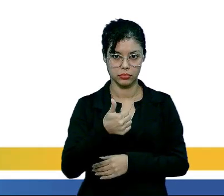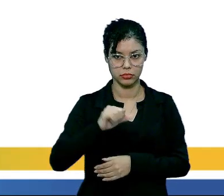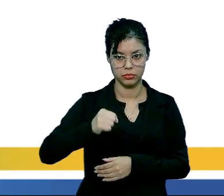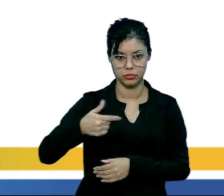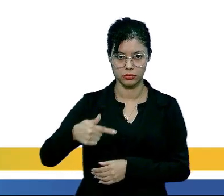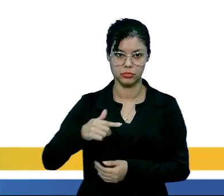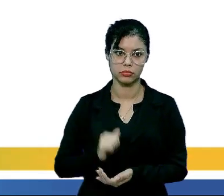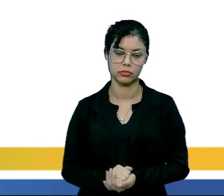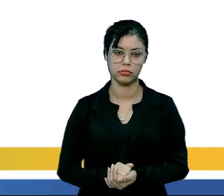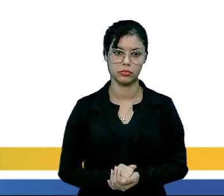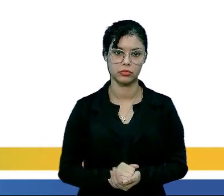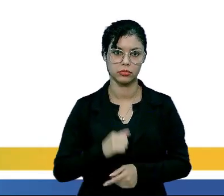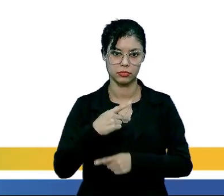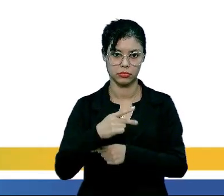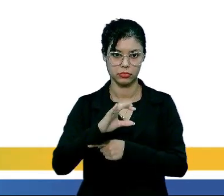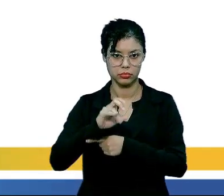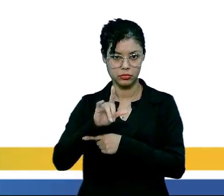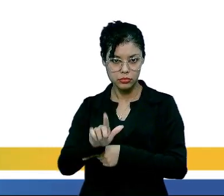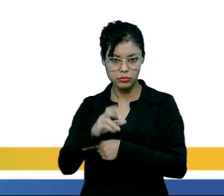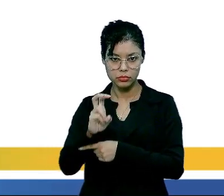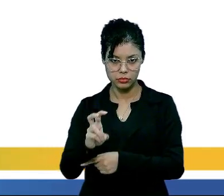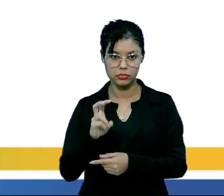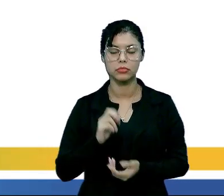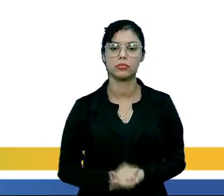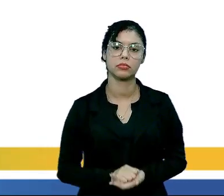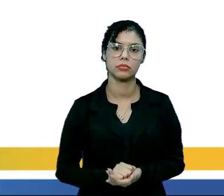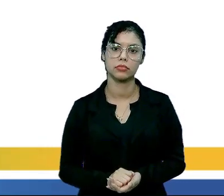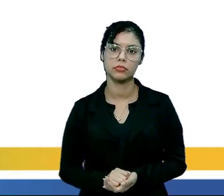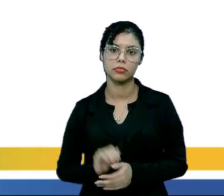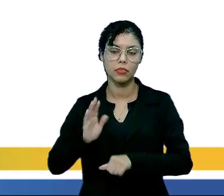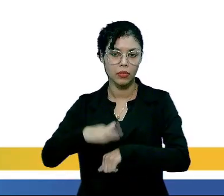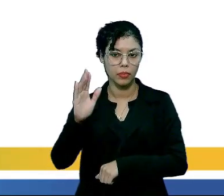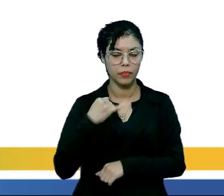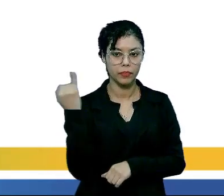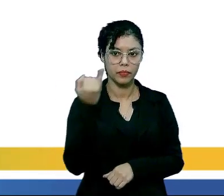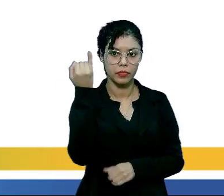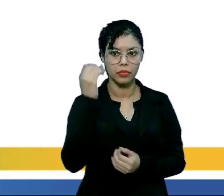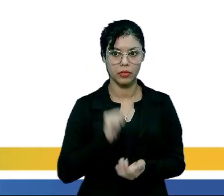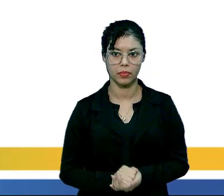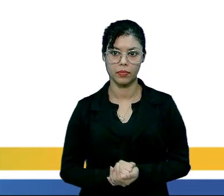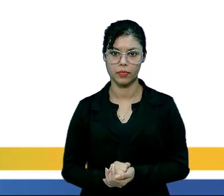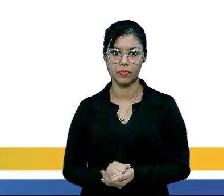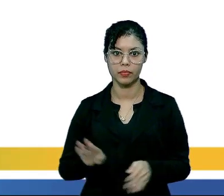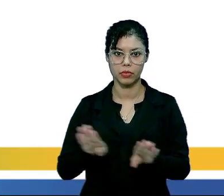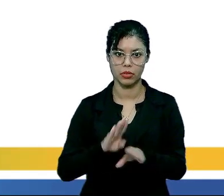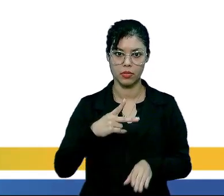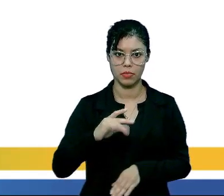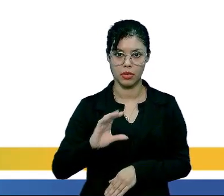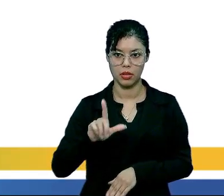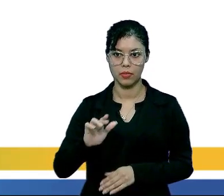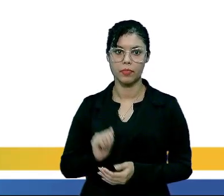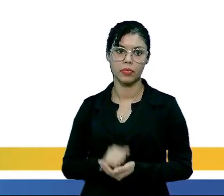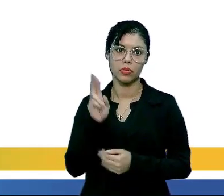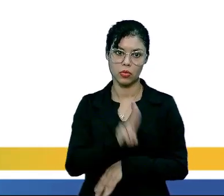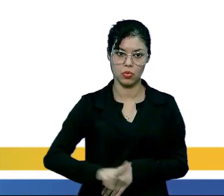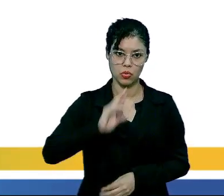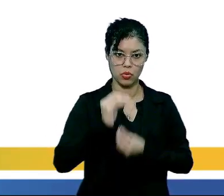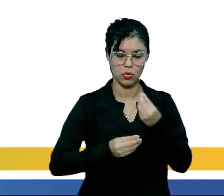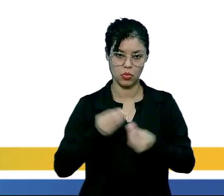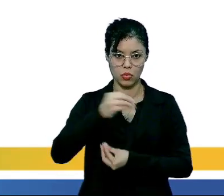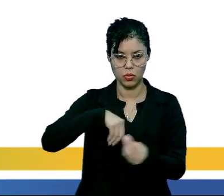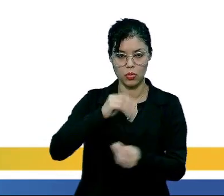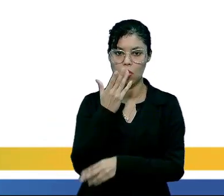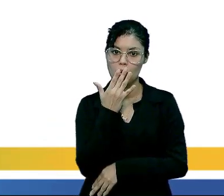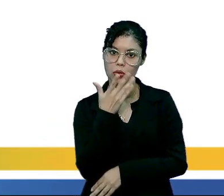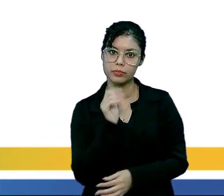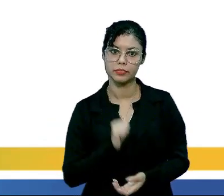dizer o seguinte, o pentacloreto de fósforo, que é o PCl5, é um dos mais importantes cloretos de fósforo sendo usado como reagente